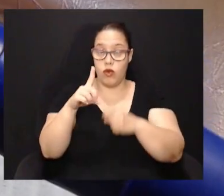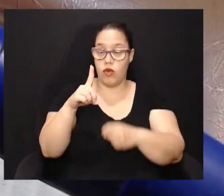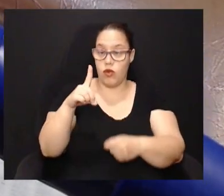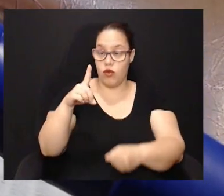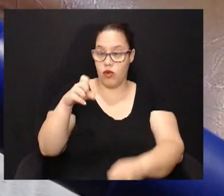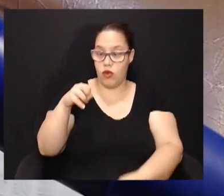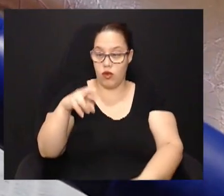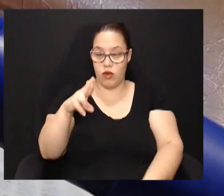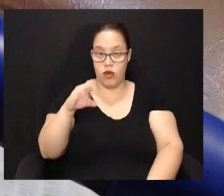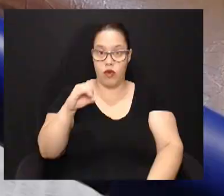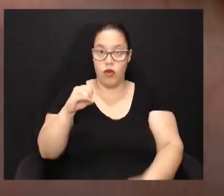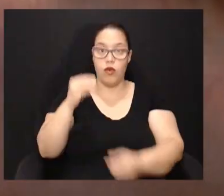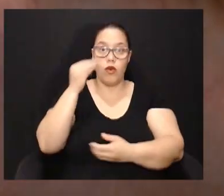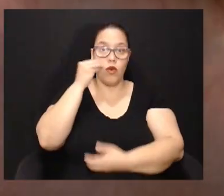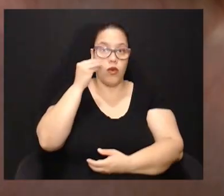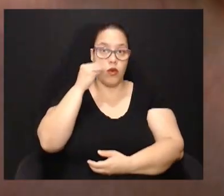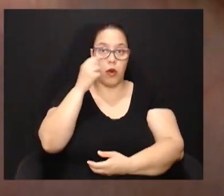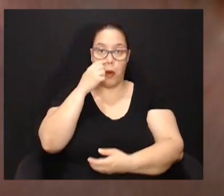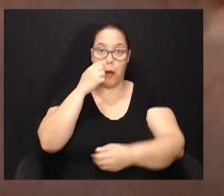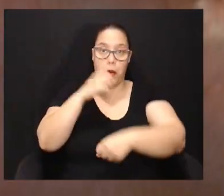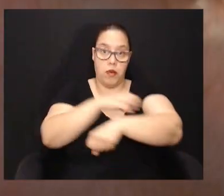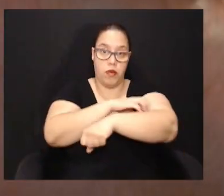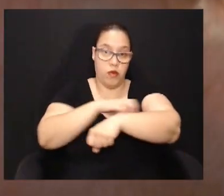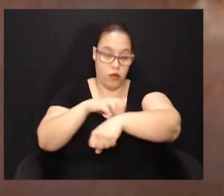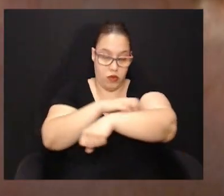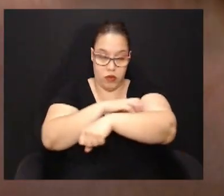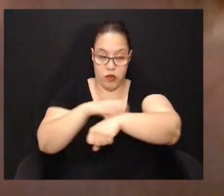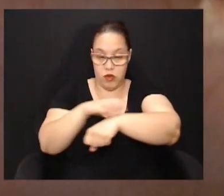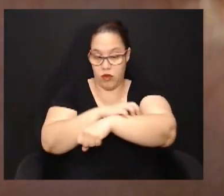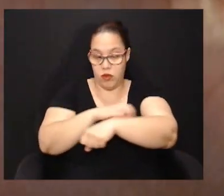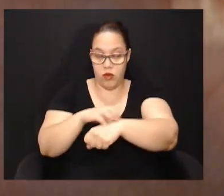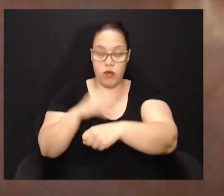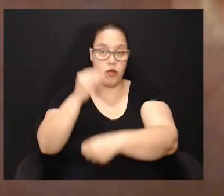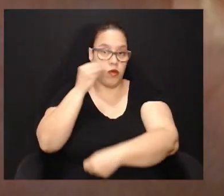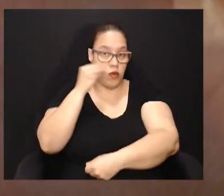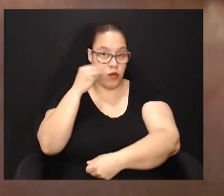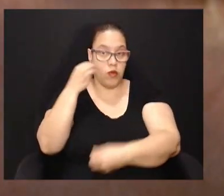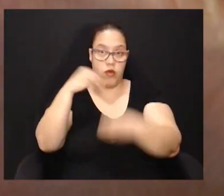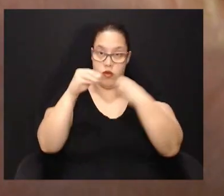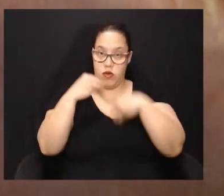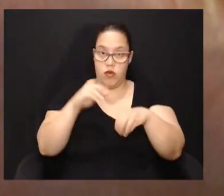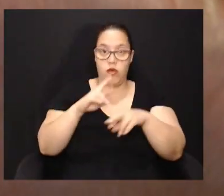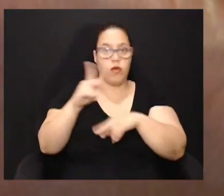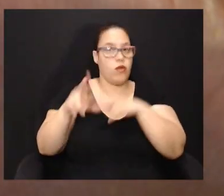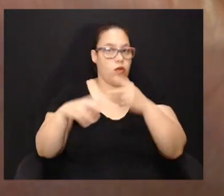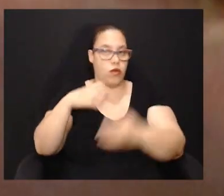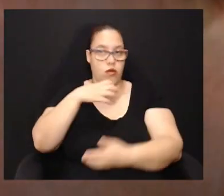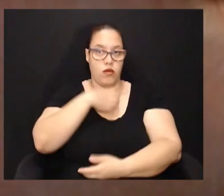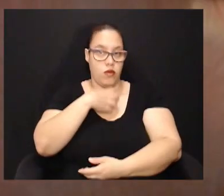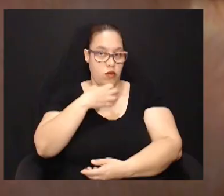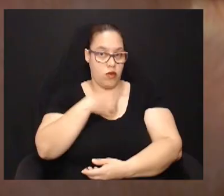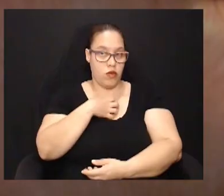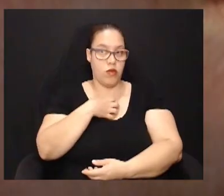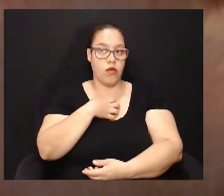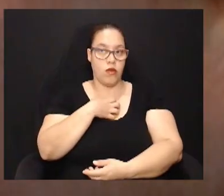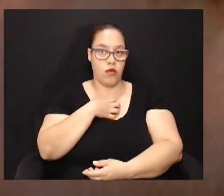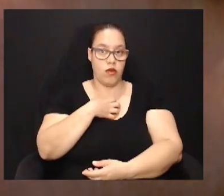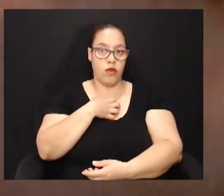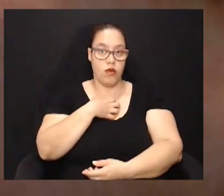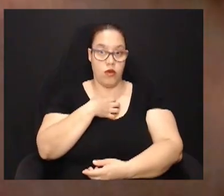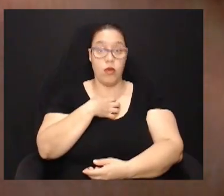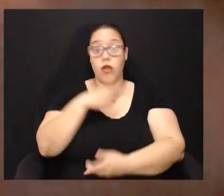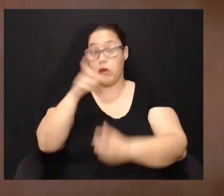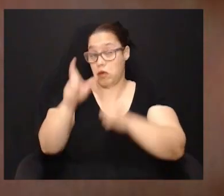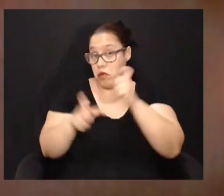médico dermatologista para poder fazer os testes de alergia. Então, os cosméticos podem causar diversos tipos de reações e alergias